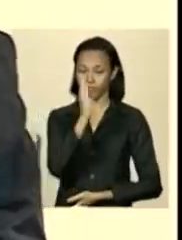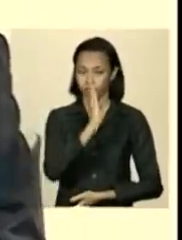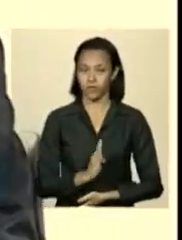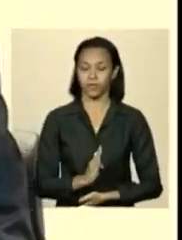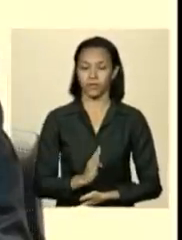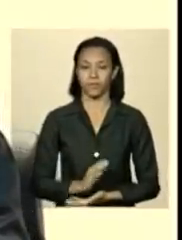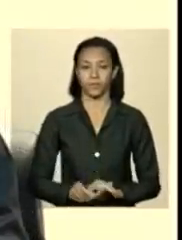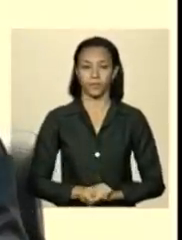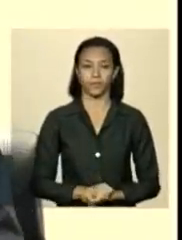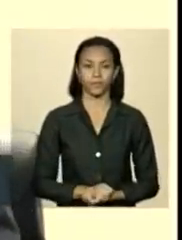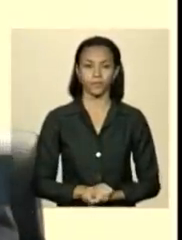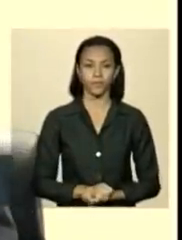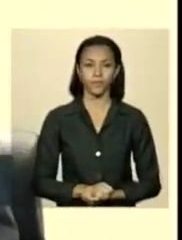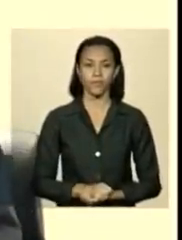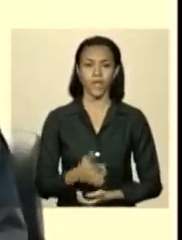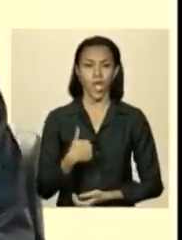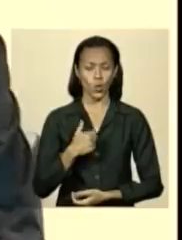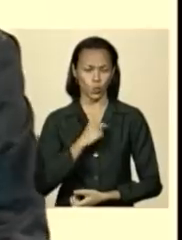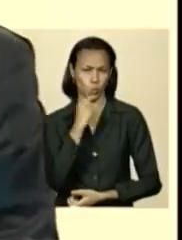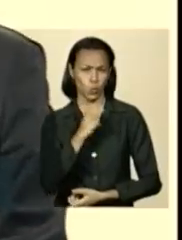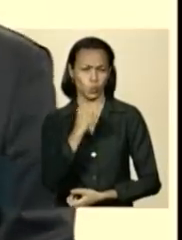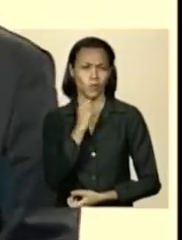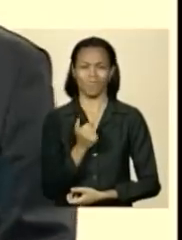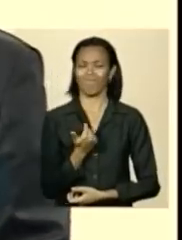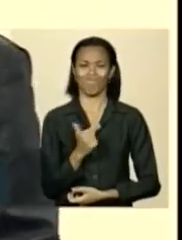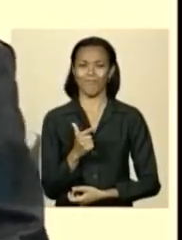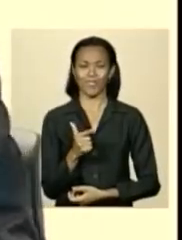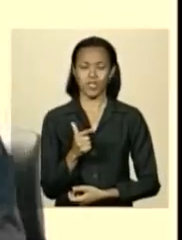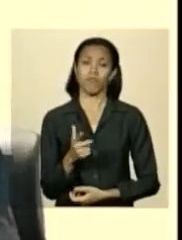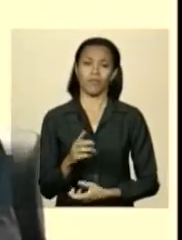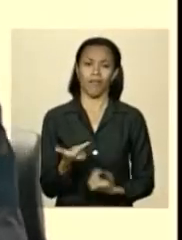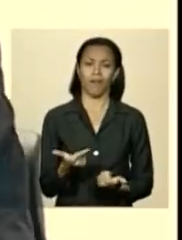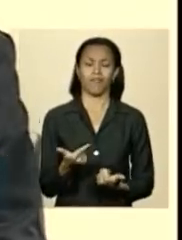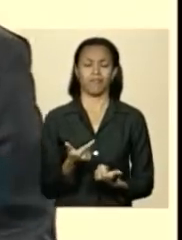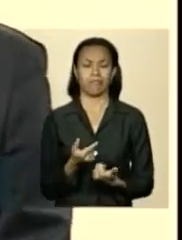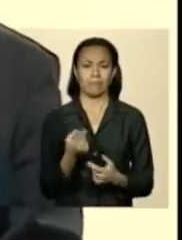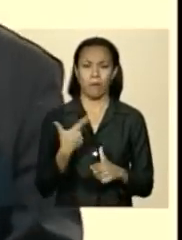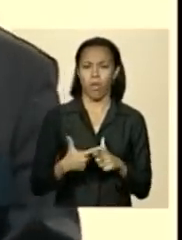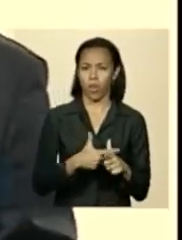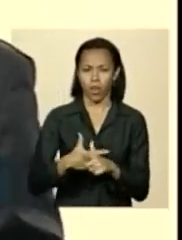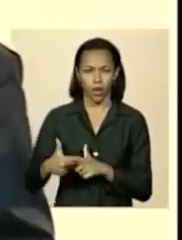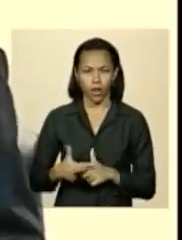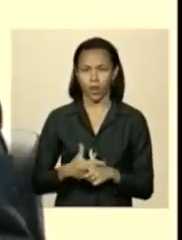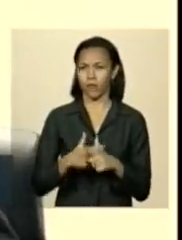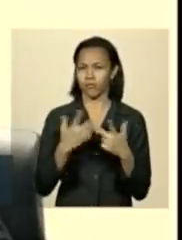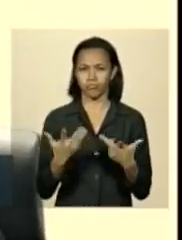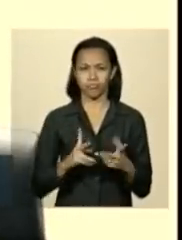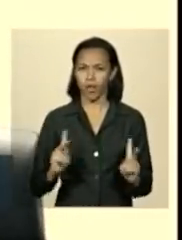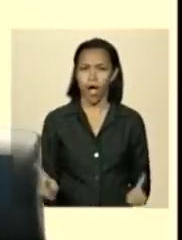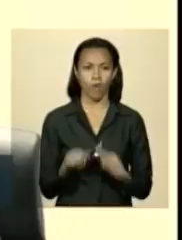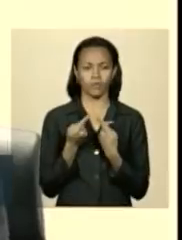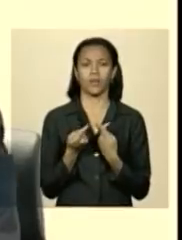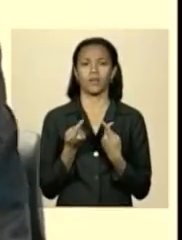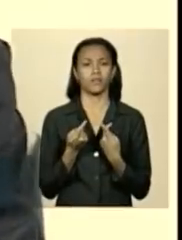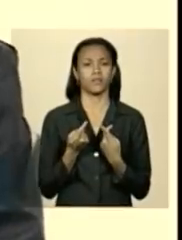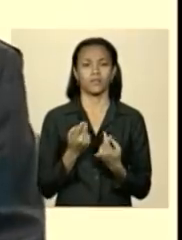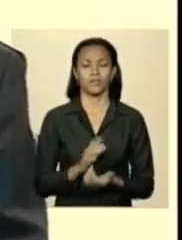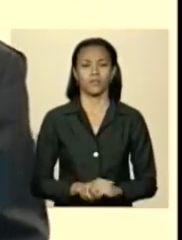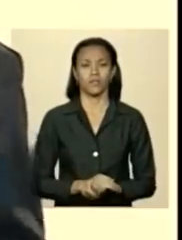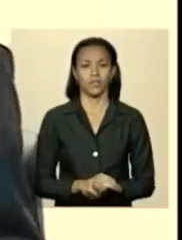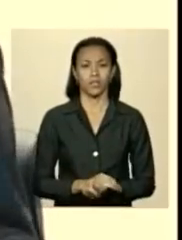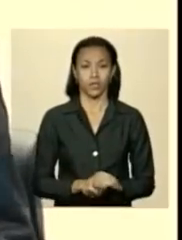brasileiro eu não tenho a menor dúvida de que apesar da crise a maior crise podemos dizer essas alturas